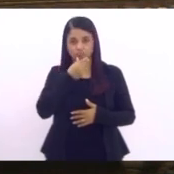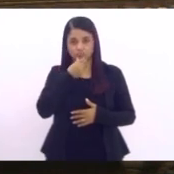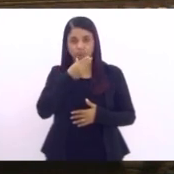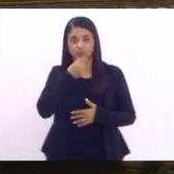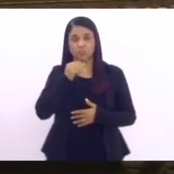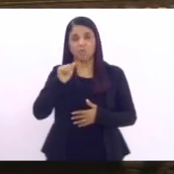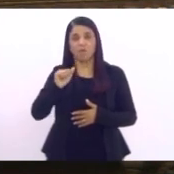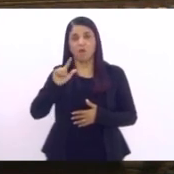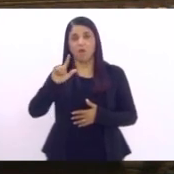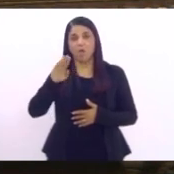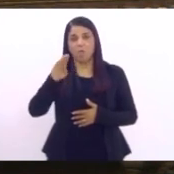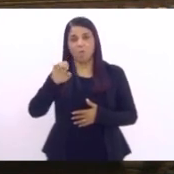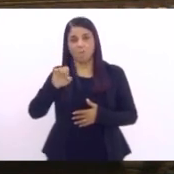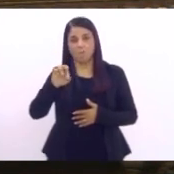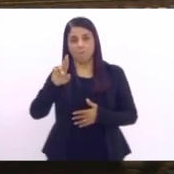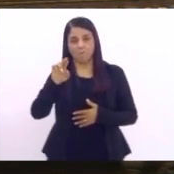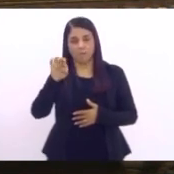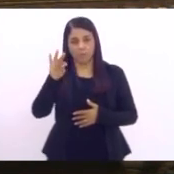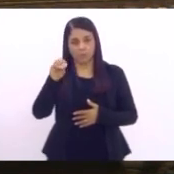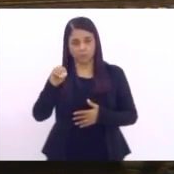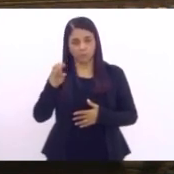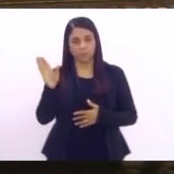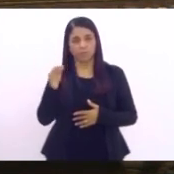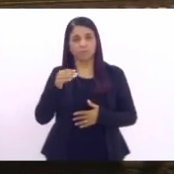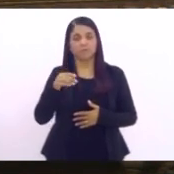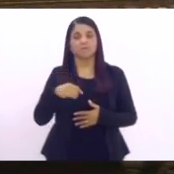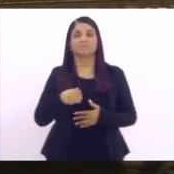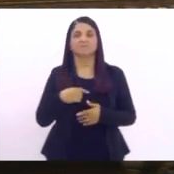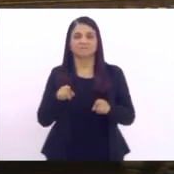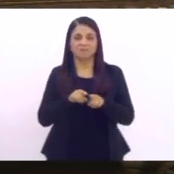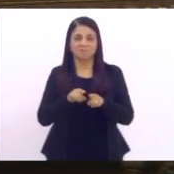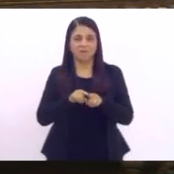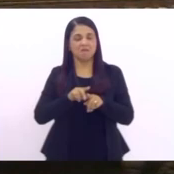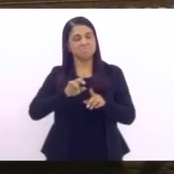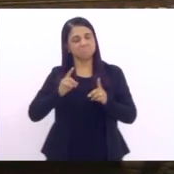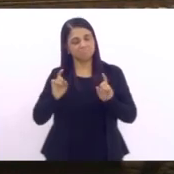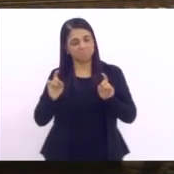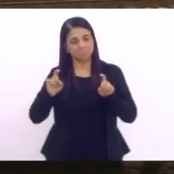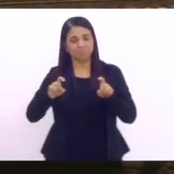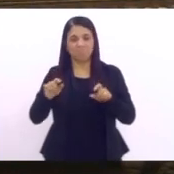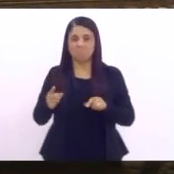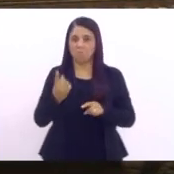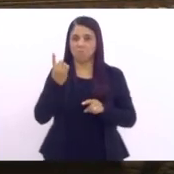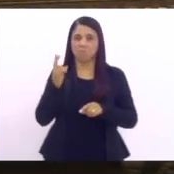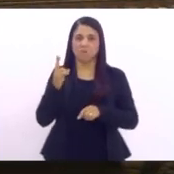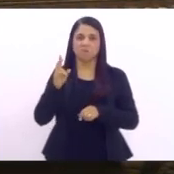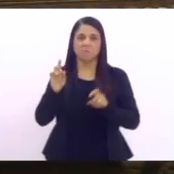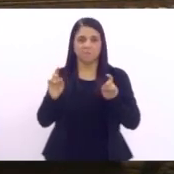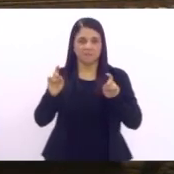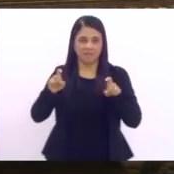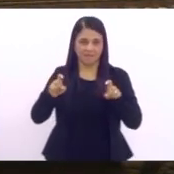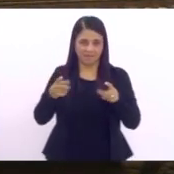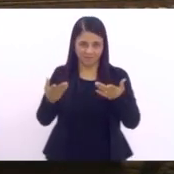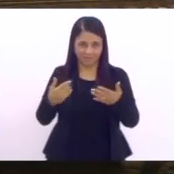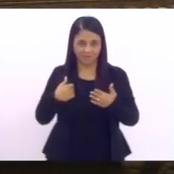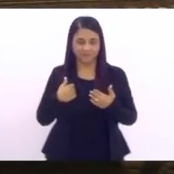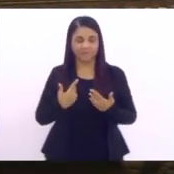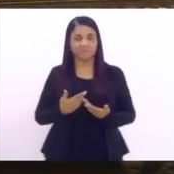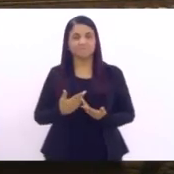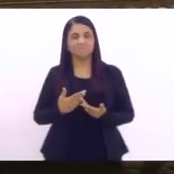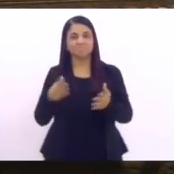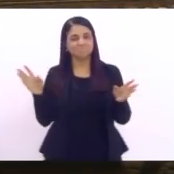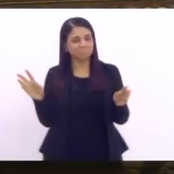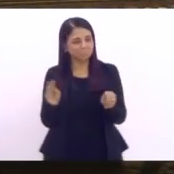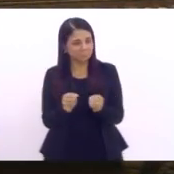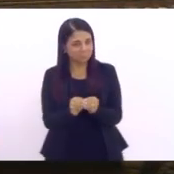no primeiro mandato. Quero, de forma muito breve, senhora presidente, falar um pouquinho sobre a